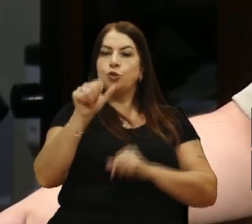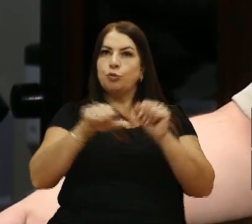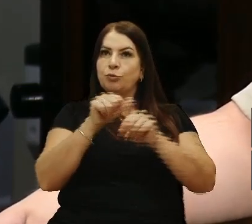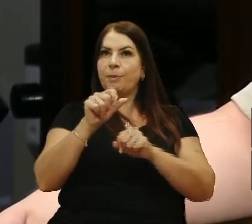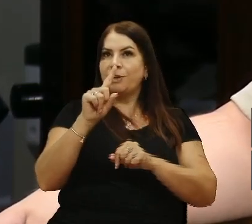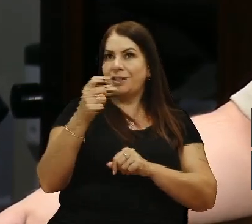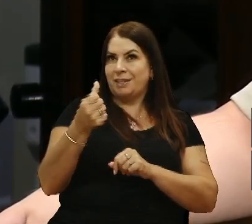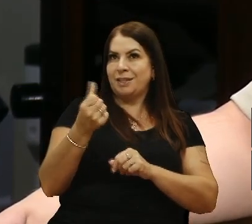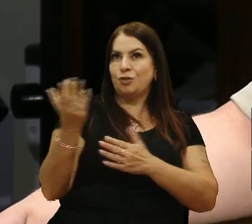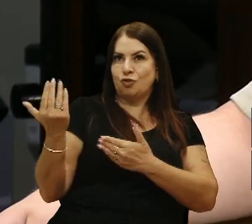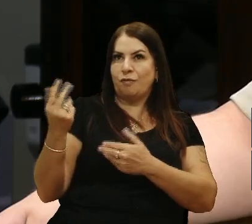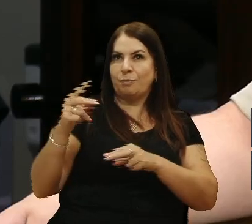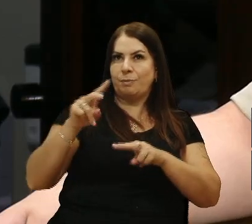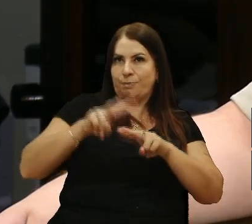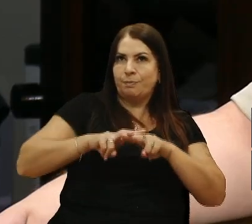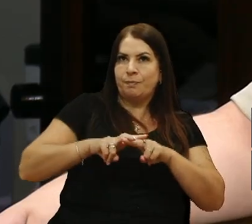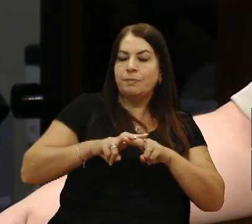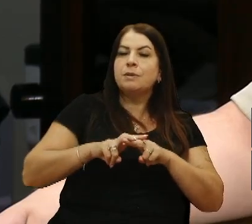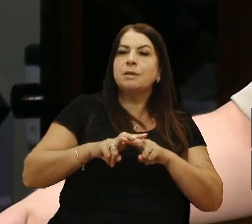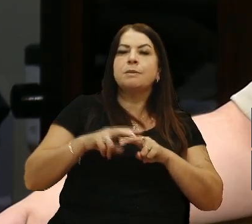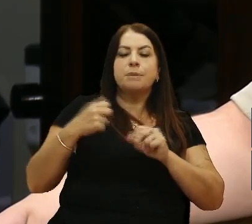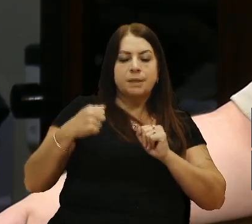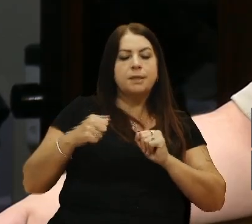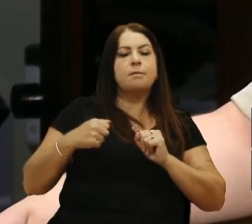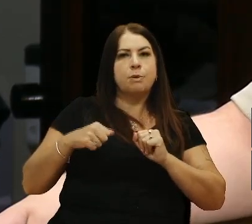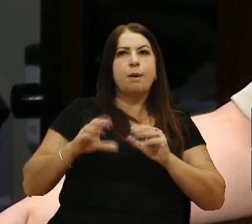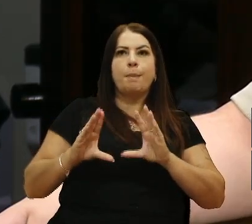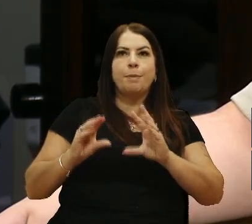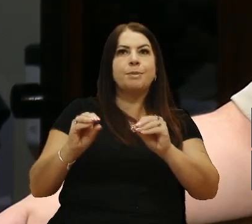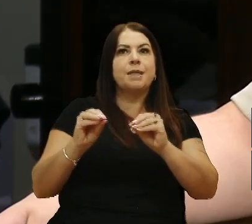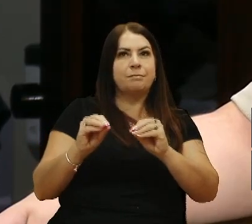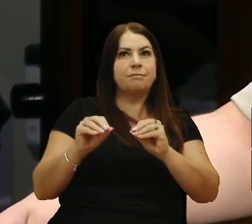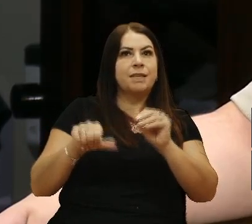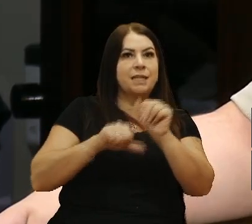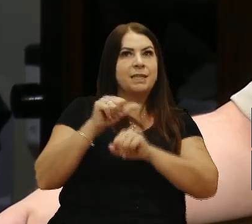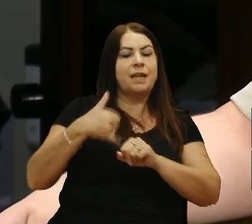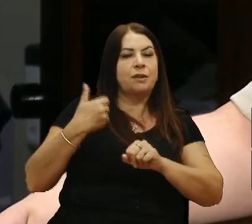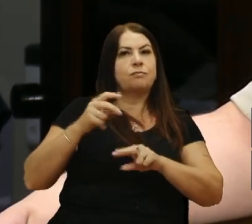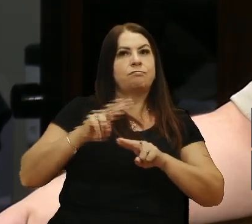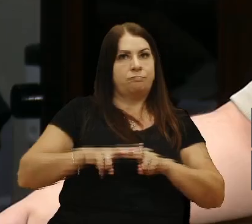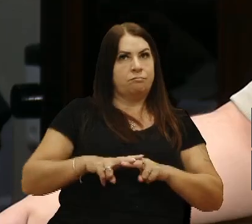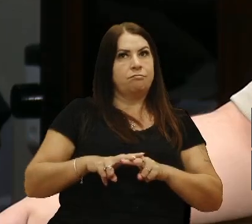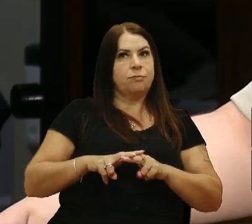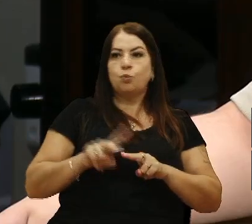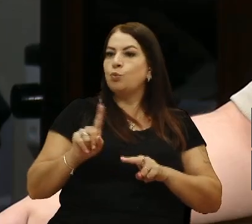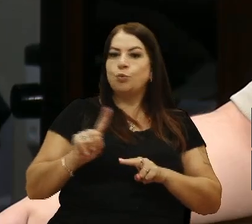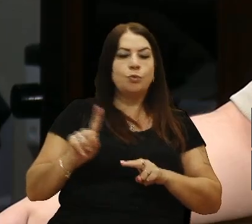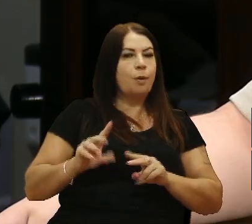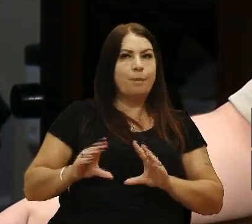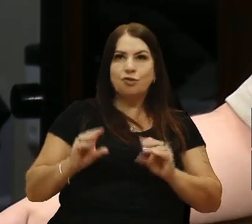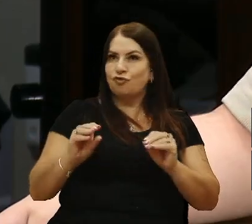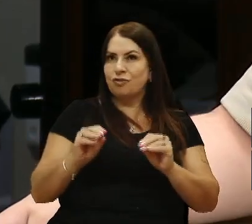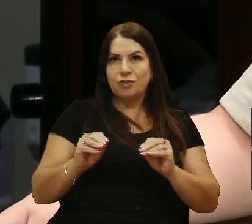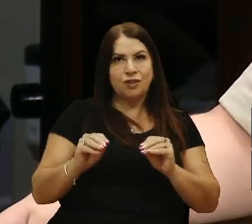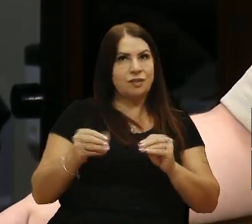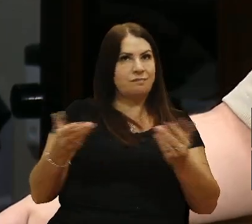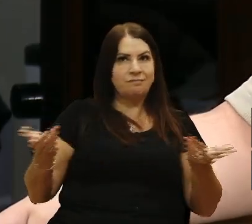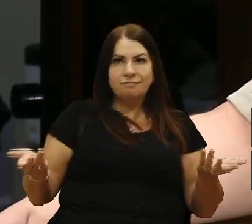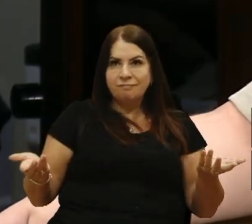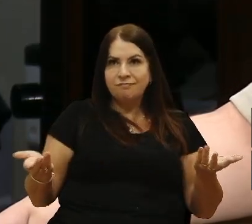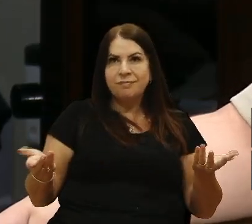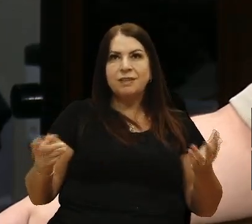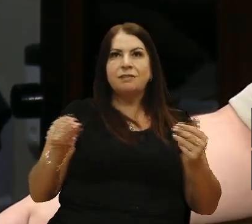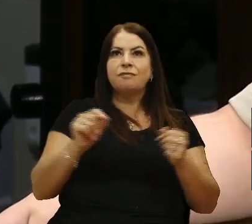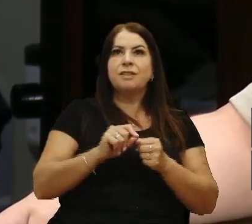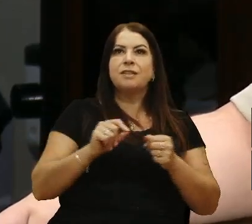anos. E eu insisto, nós precisamos mexer na maioridade penal no nosso país. Enquanto nós não mexermos nisso, nós vamos ficar enxugando gelo, nós vamos ficar